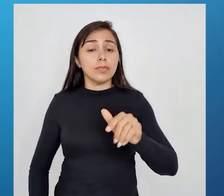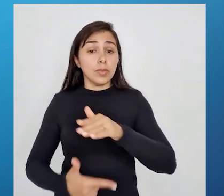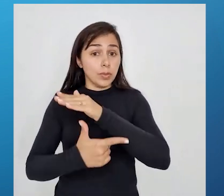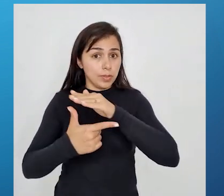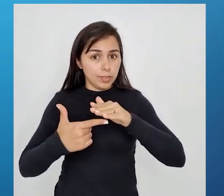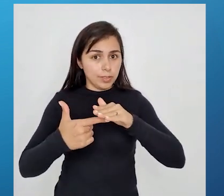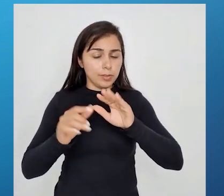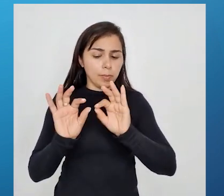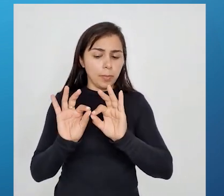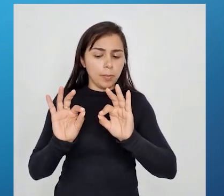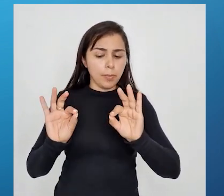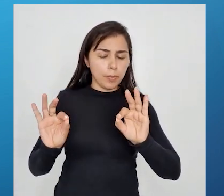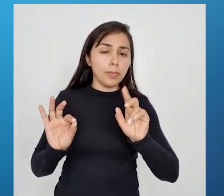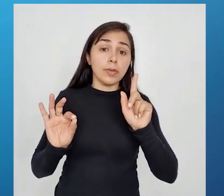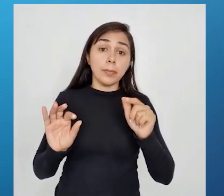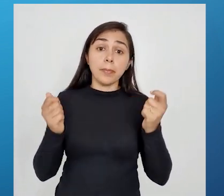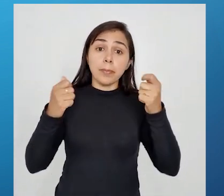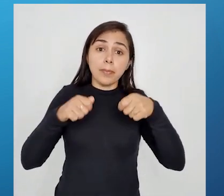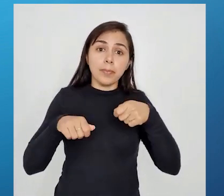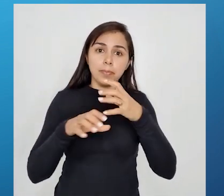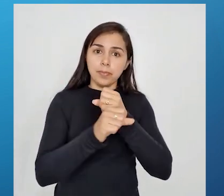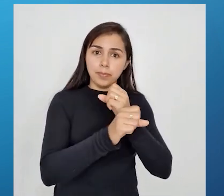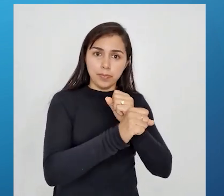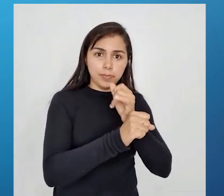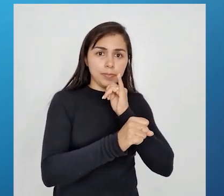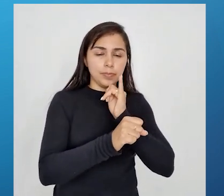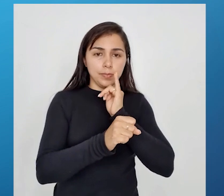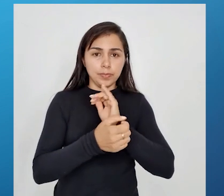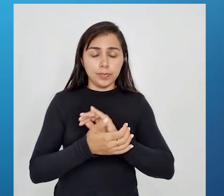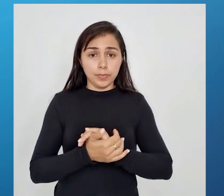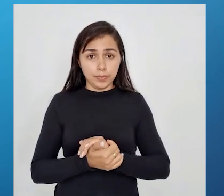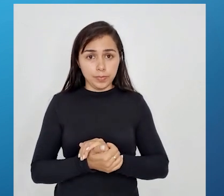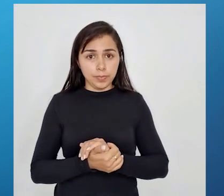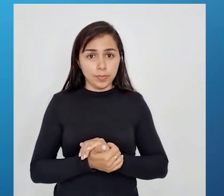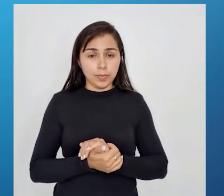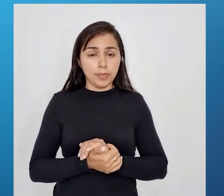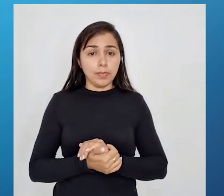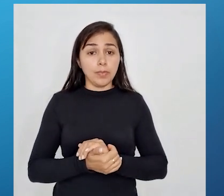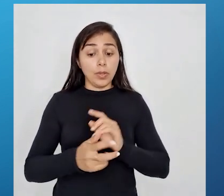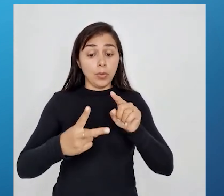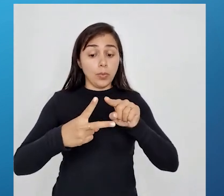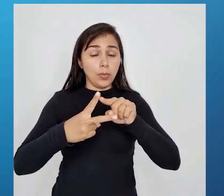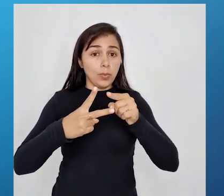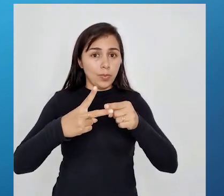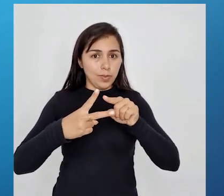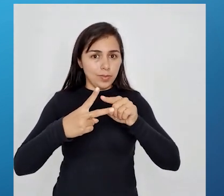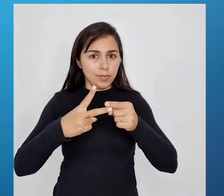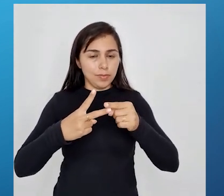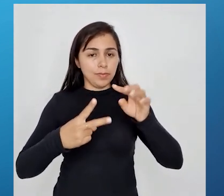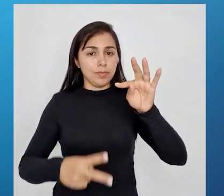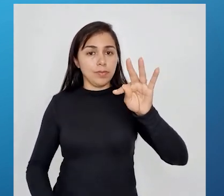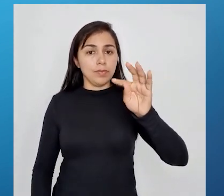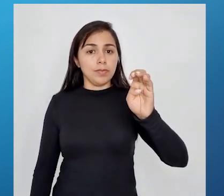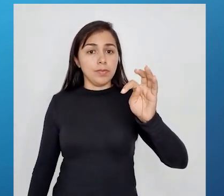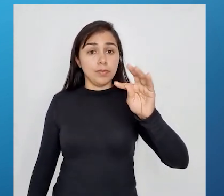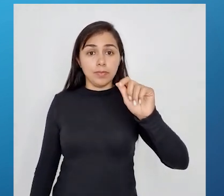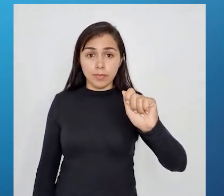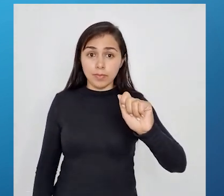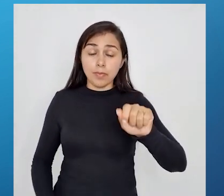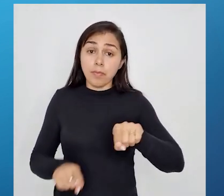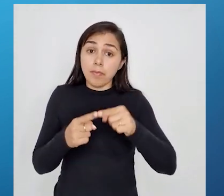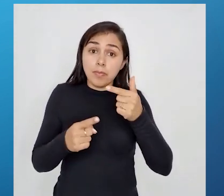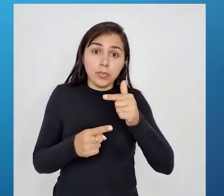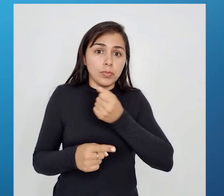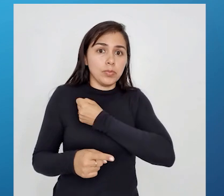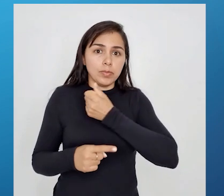ser calculadas. Se você tiver, por exemplo, o ângulo θ e você não tem o número 6, você pode